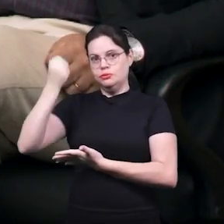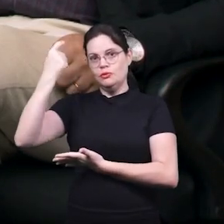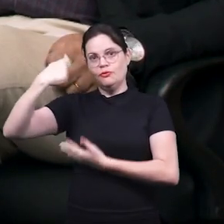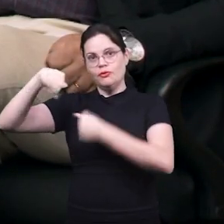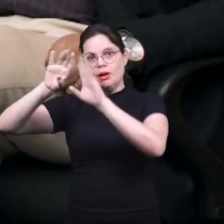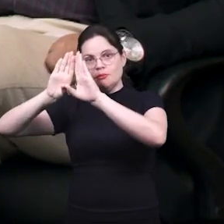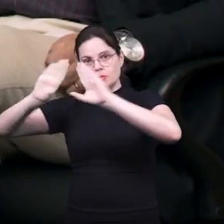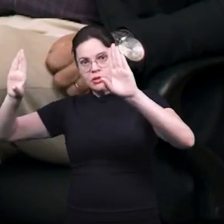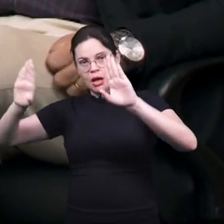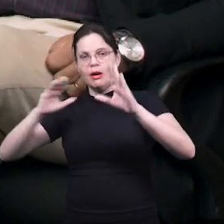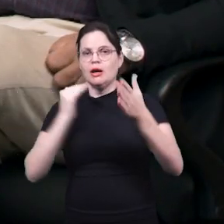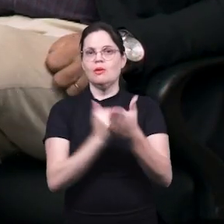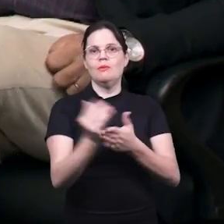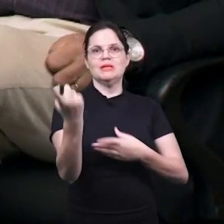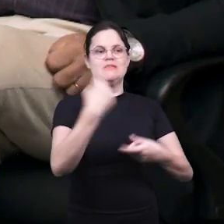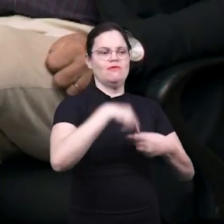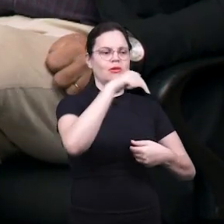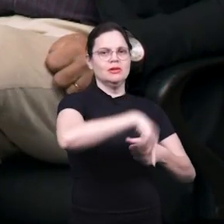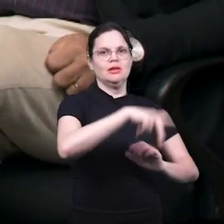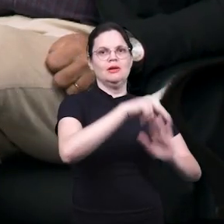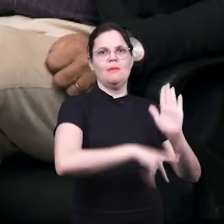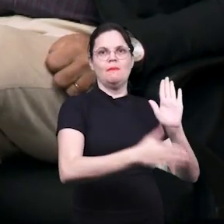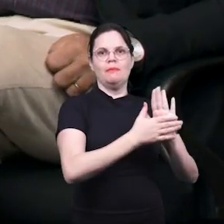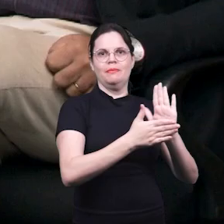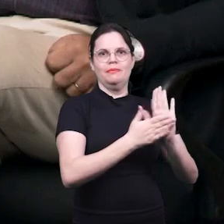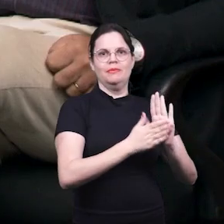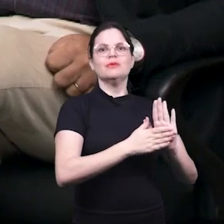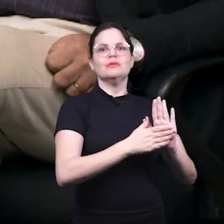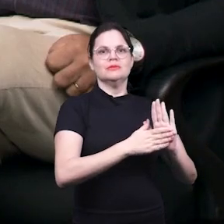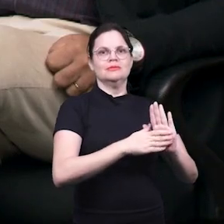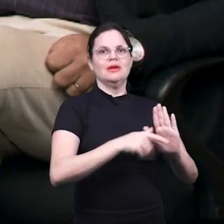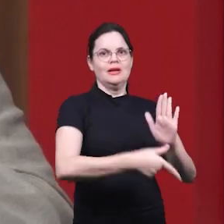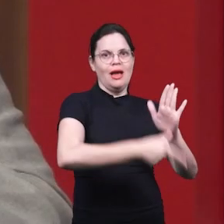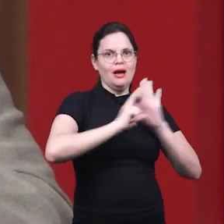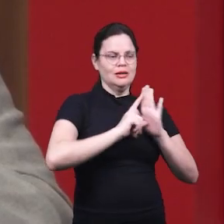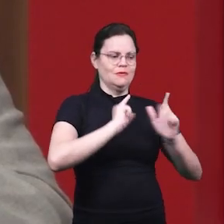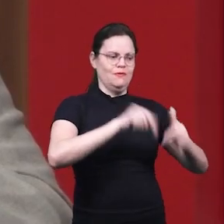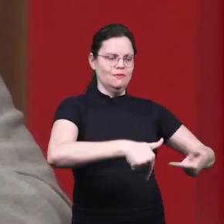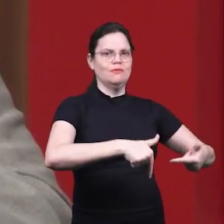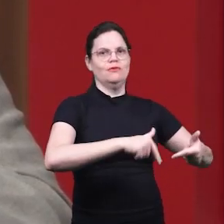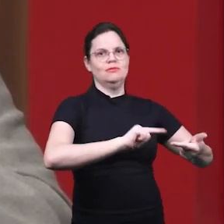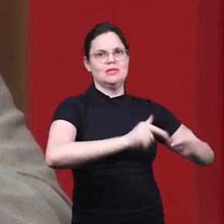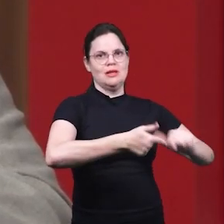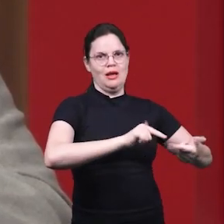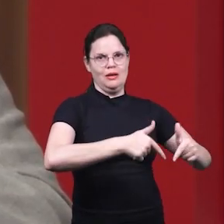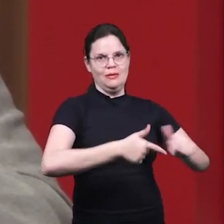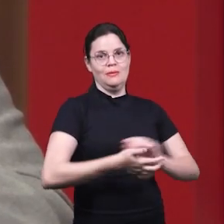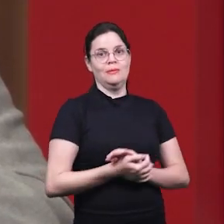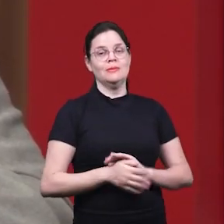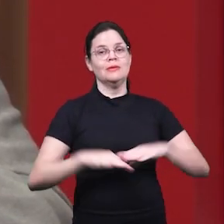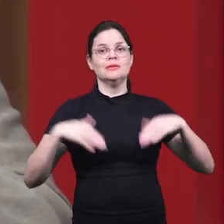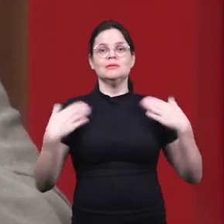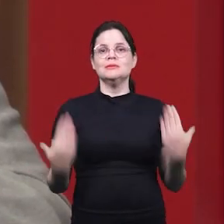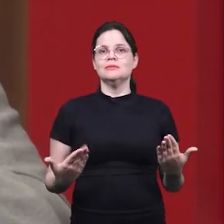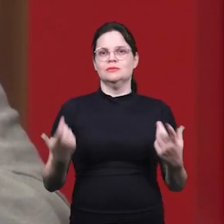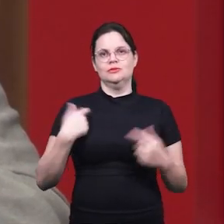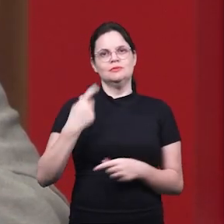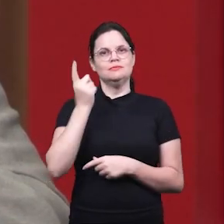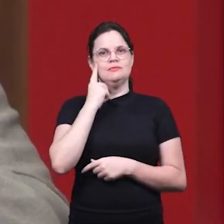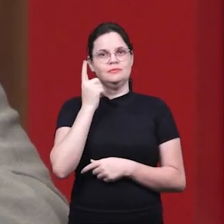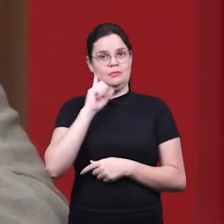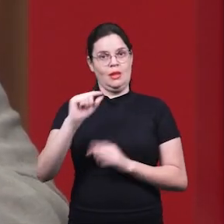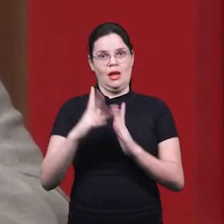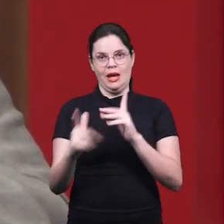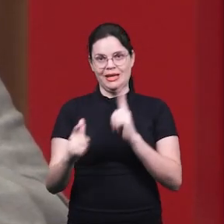plano profético. Então, com isso, nós fundamentamos algumas coisas. Primeiro, que a igreja não passará pela